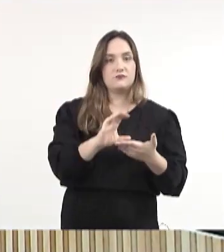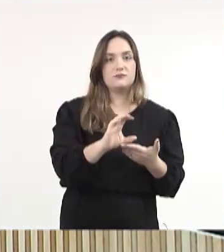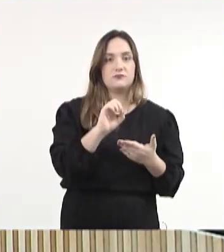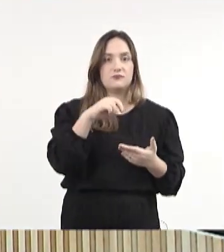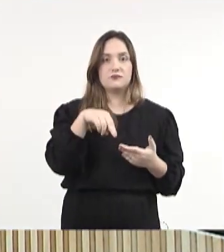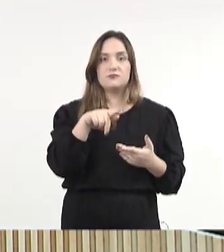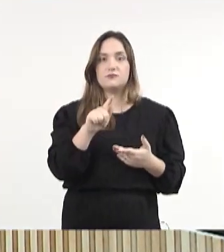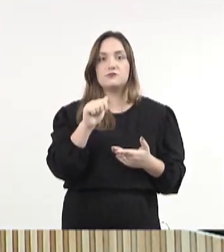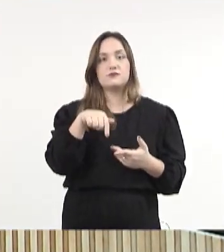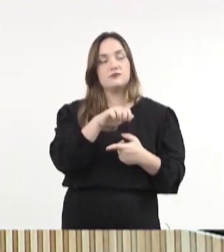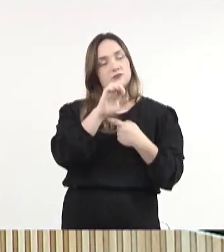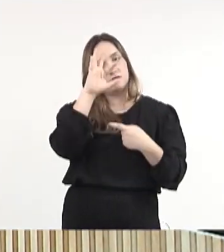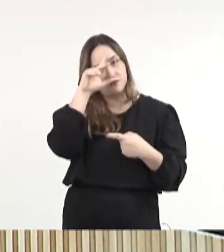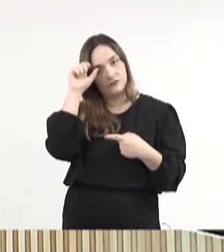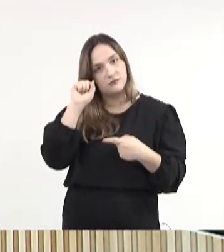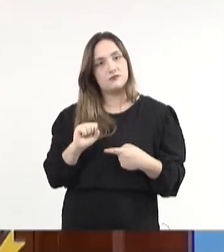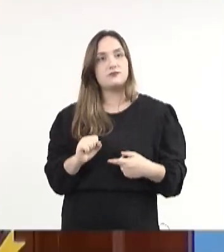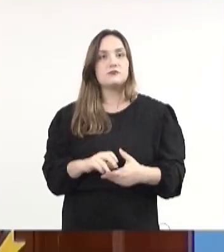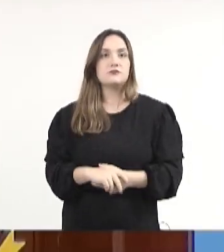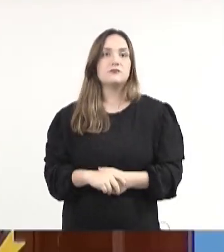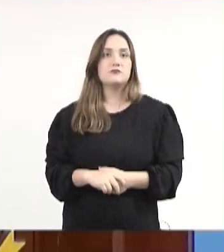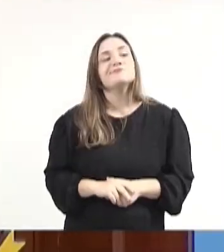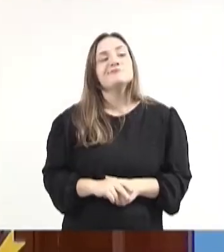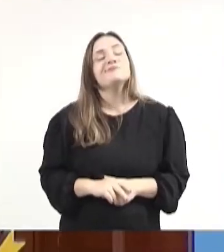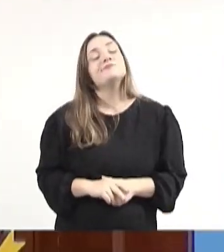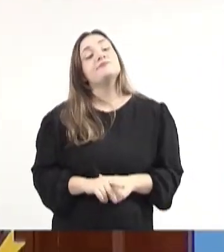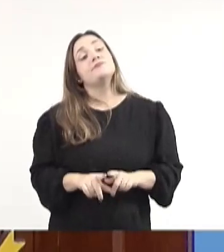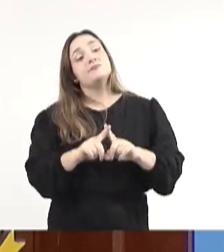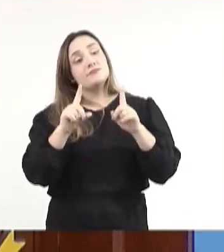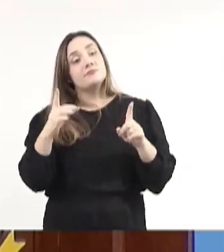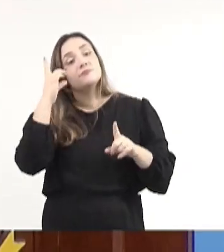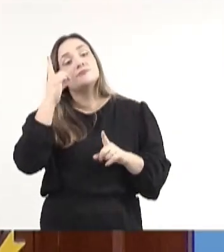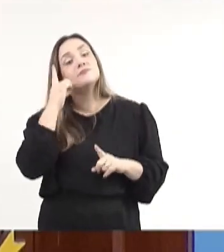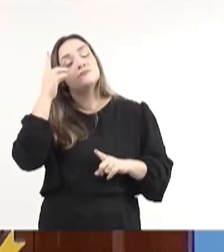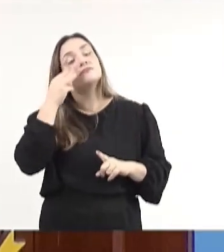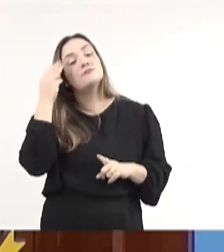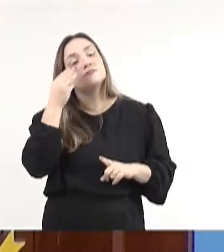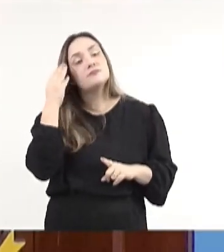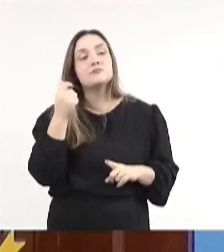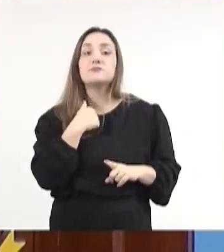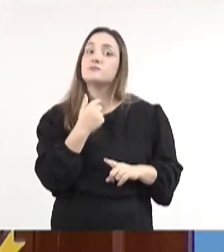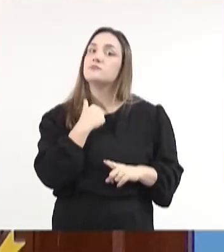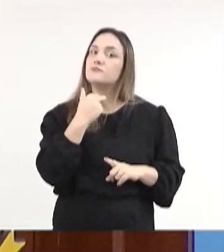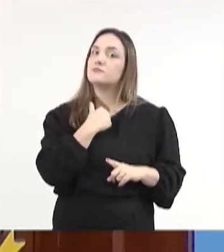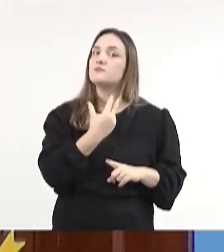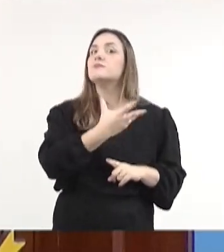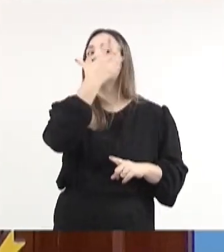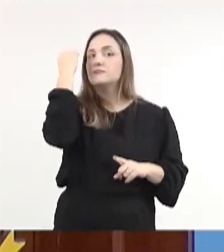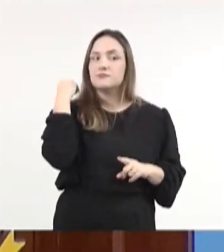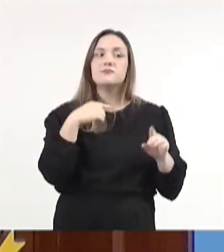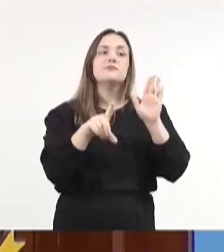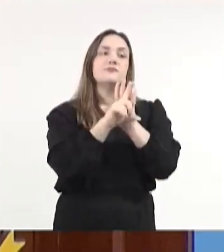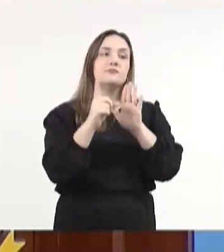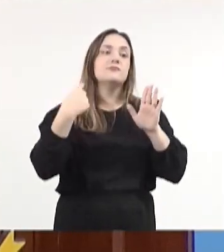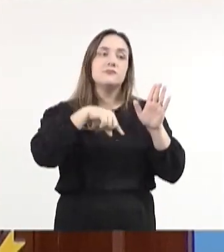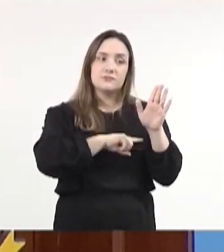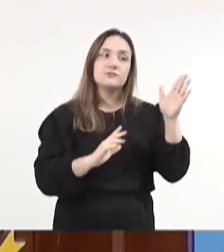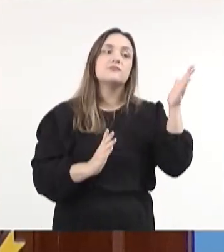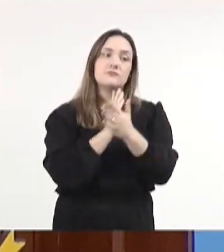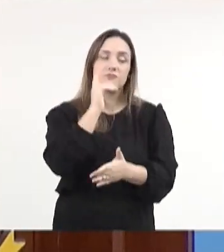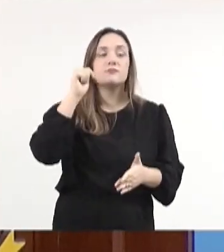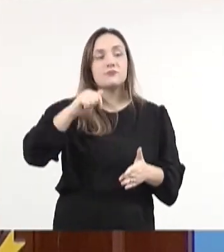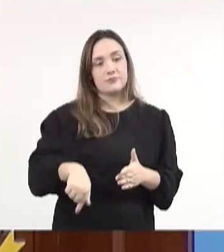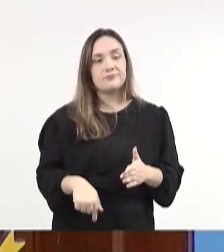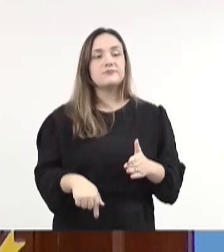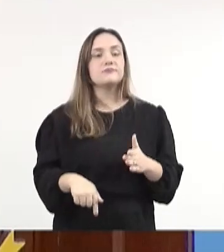não governamentais aqui de Mato Grosso do Sul. Eu não poderia deixar de lembrar de uma lei que nós aprovamos nessa casa, que Vossa